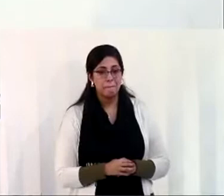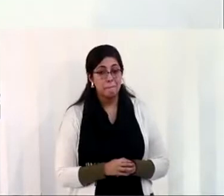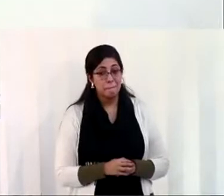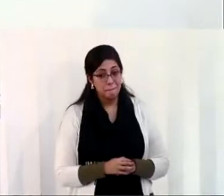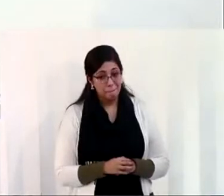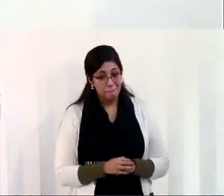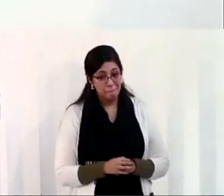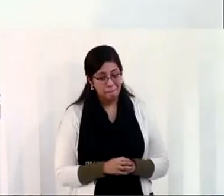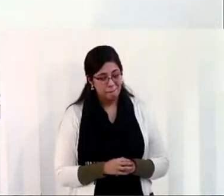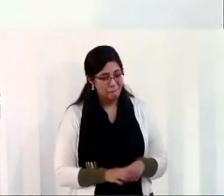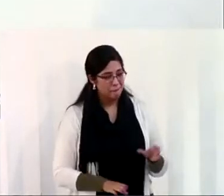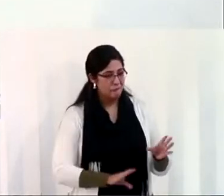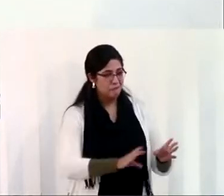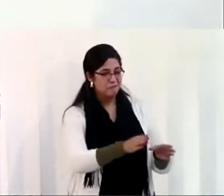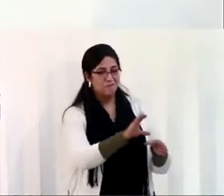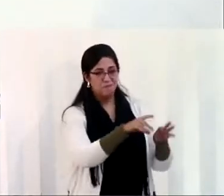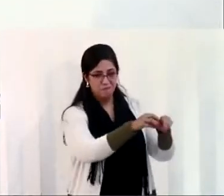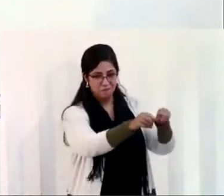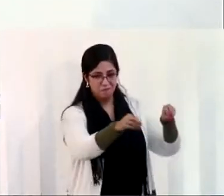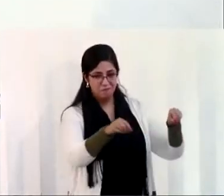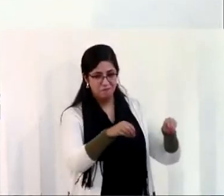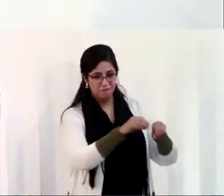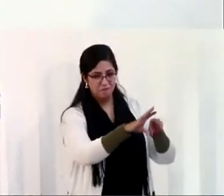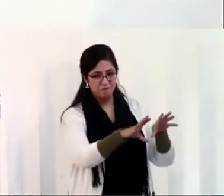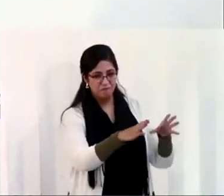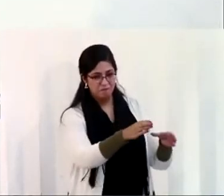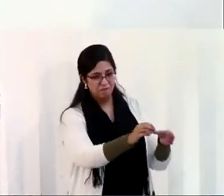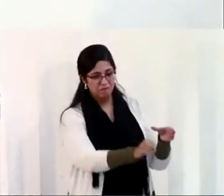água? Quem lhes ensinou essa inteligência?